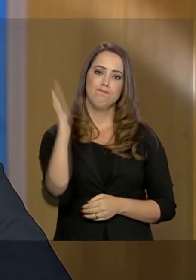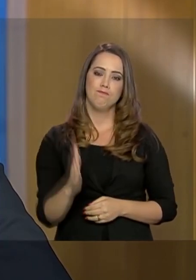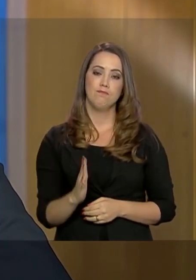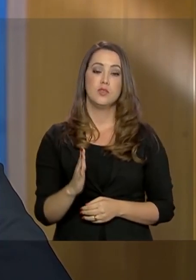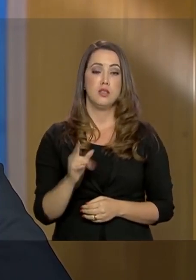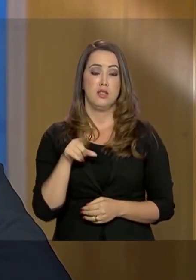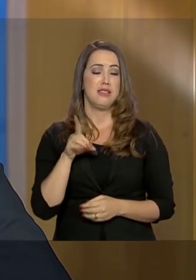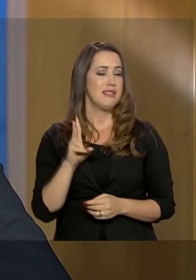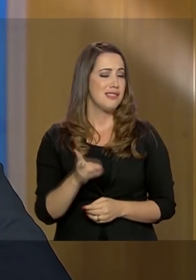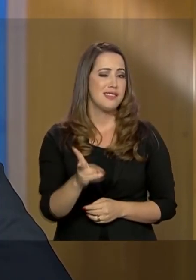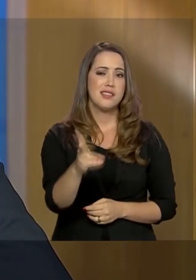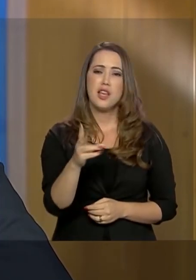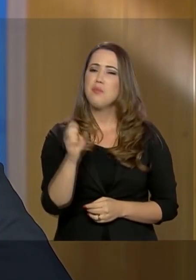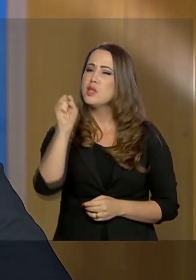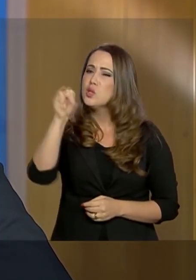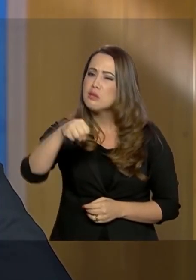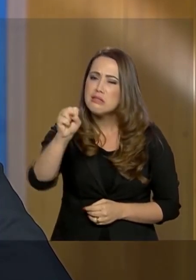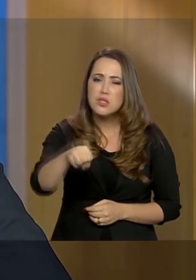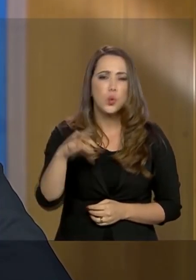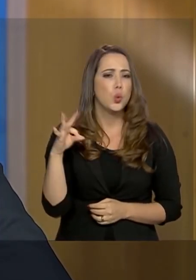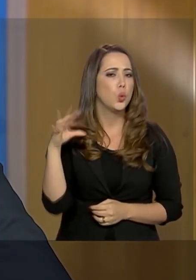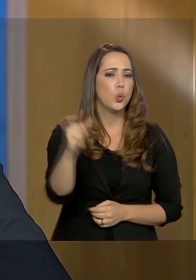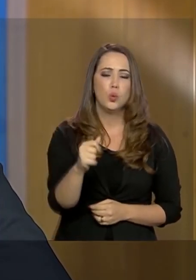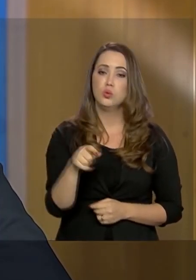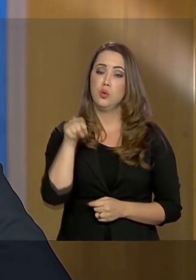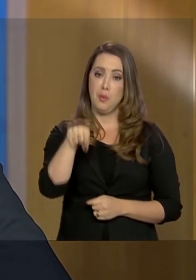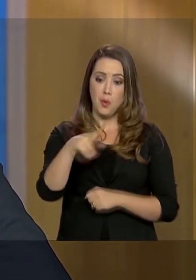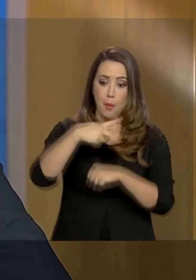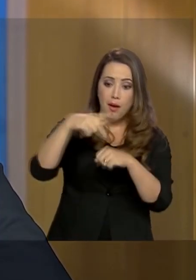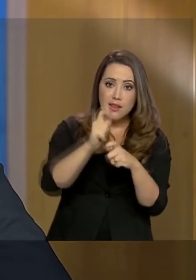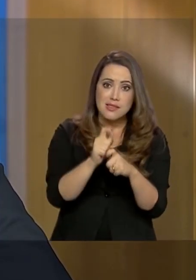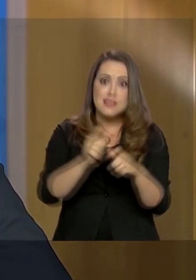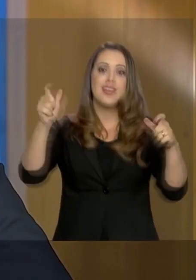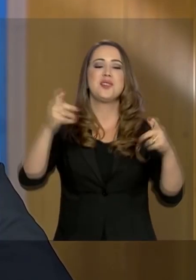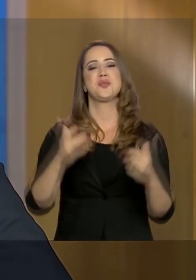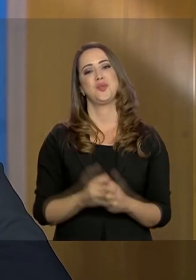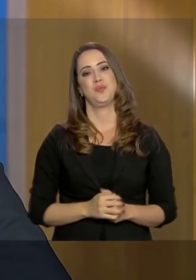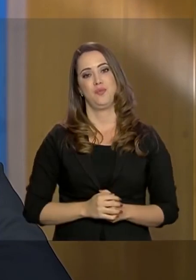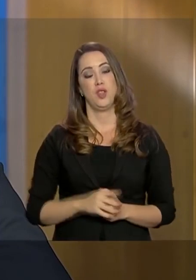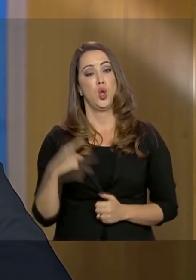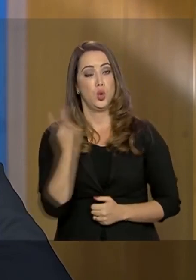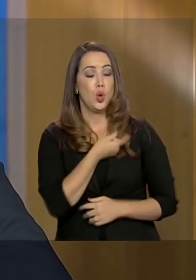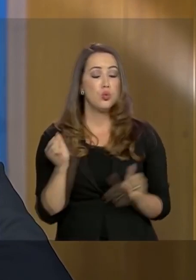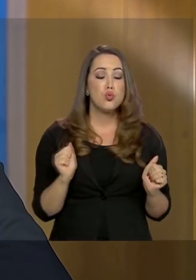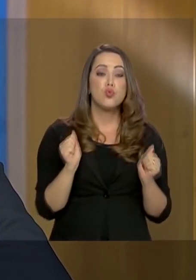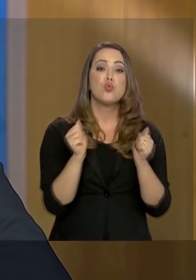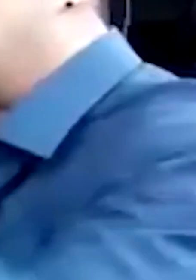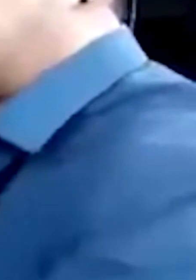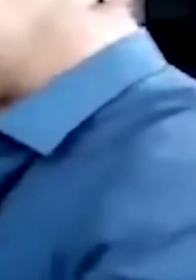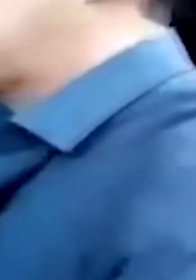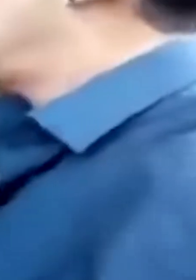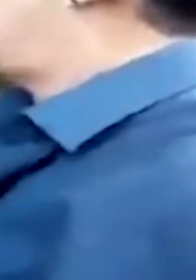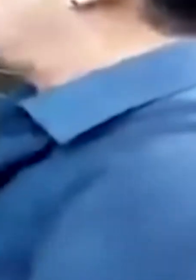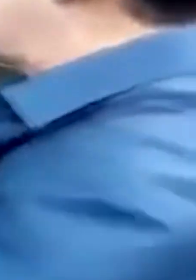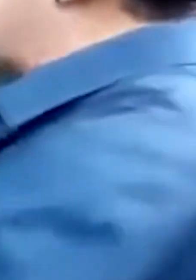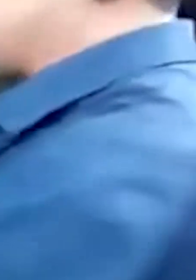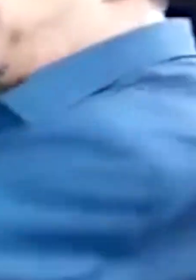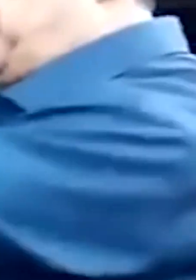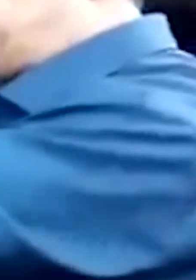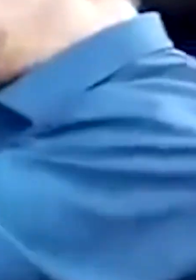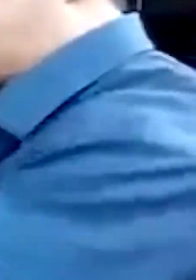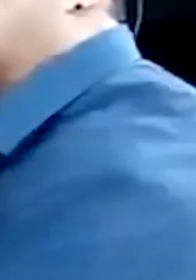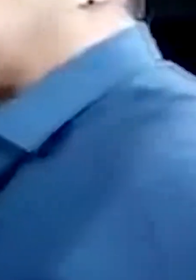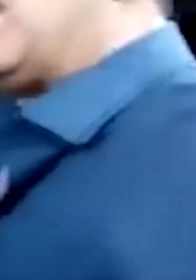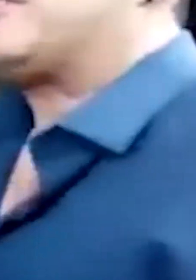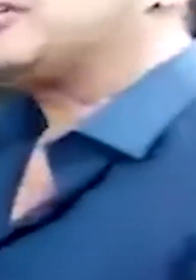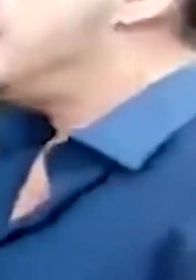ficar cada vez mais gadosa, que é isso que você fica, gadoso, sem nunca entender o que de fato acontece. São dois lados podres, se enfrentando e